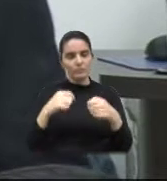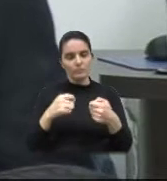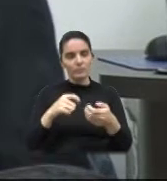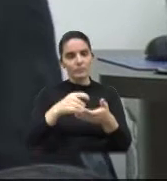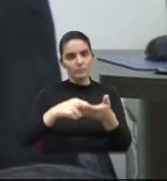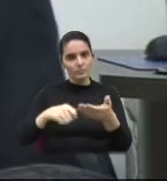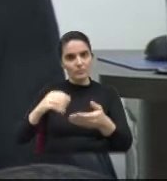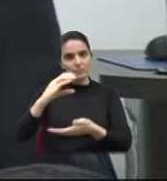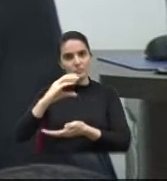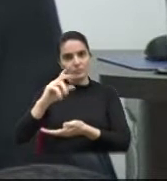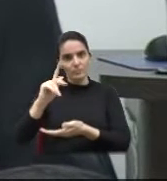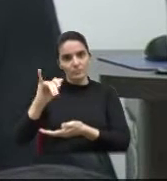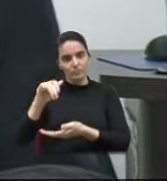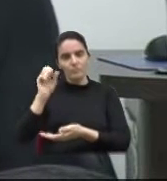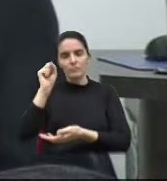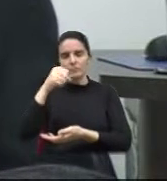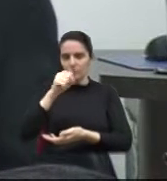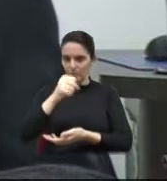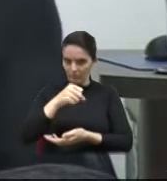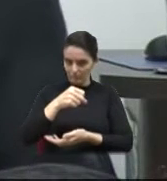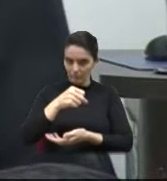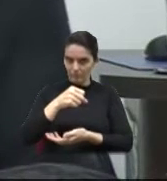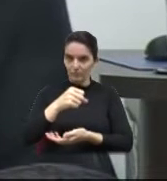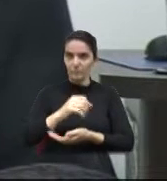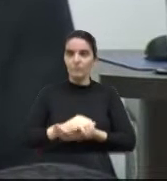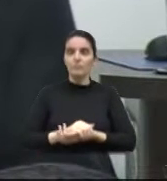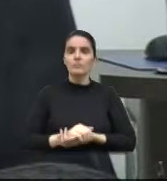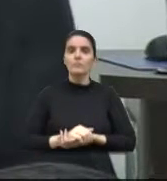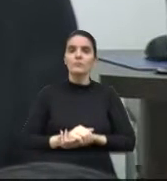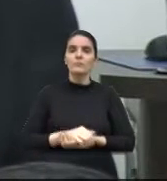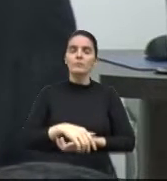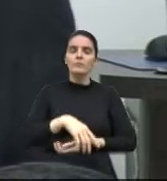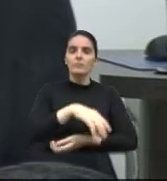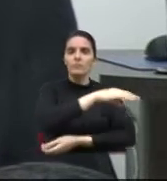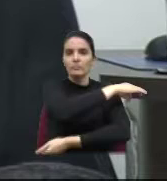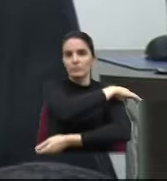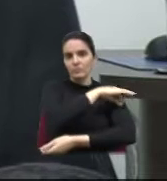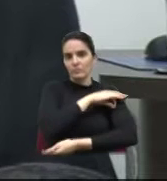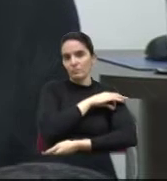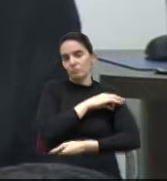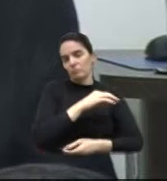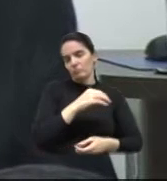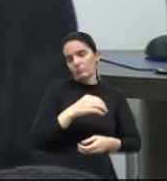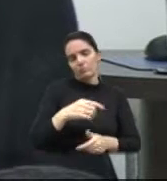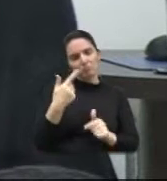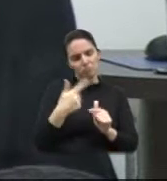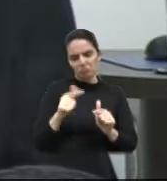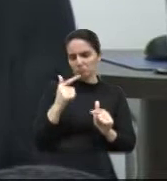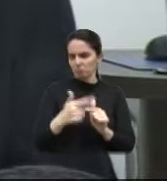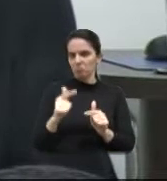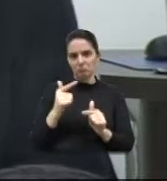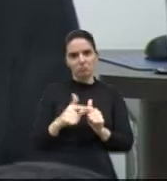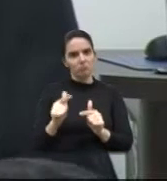da CPI, e eu acredito que o prefeito municipal não haveria nenhum problema